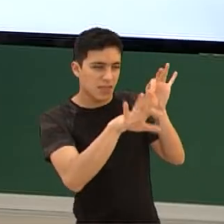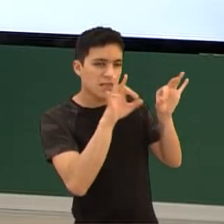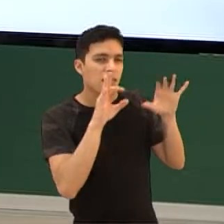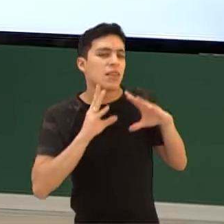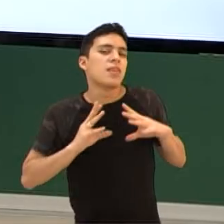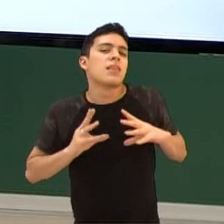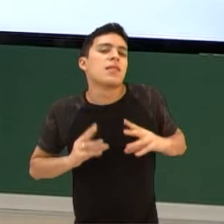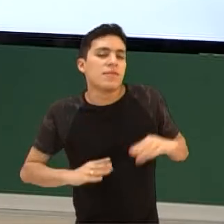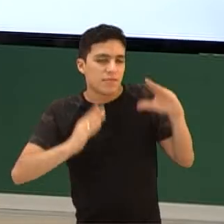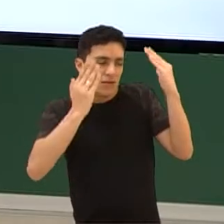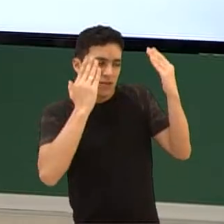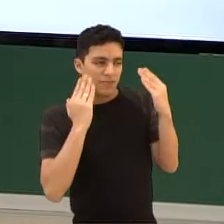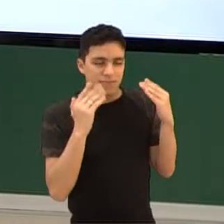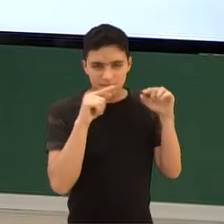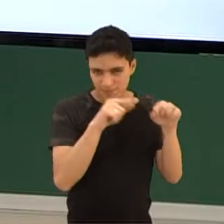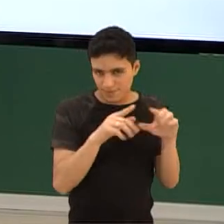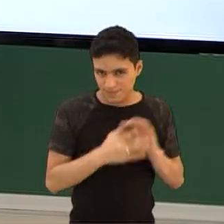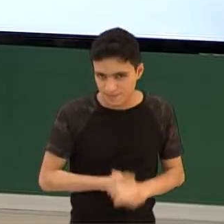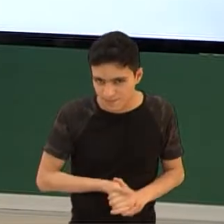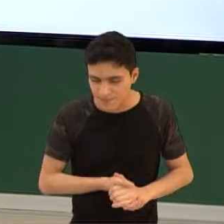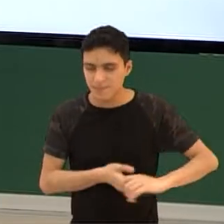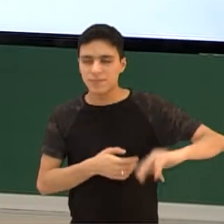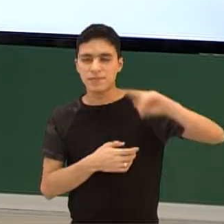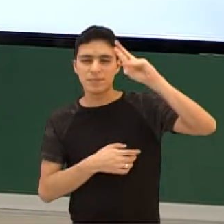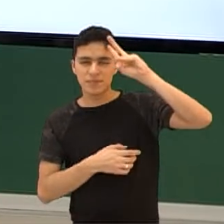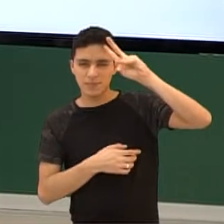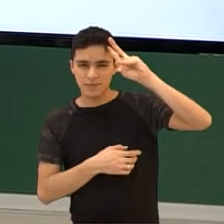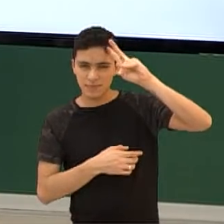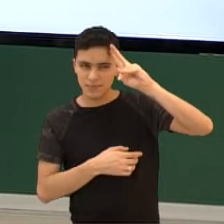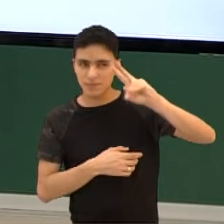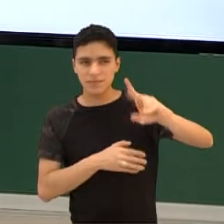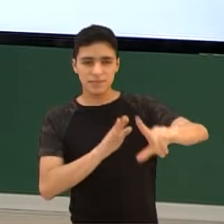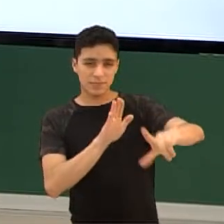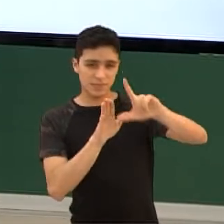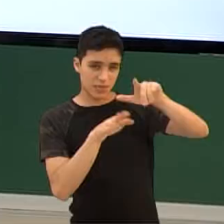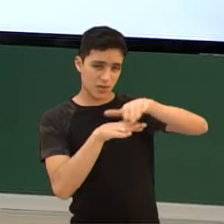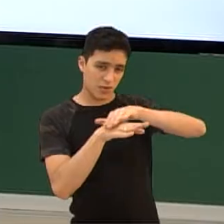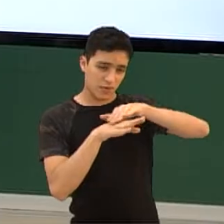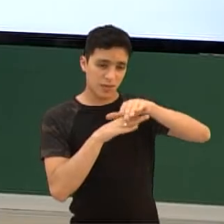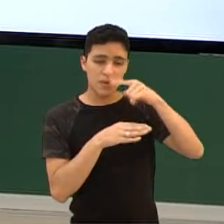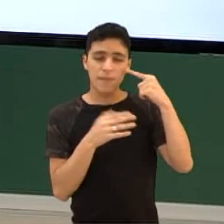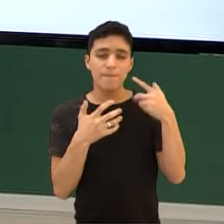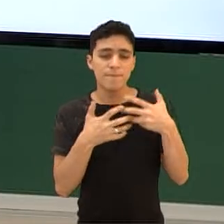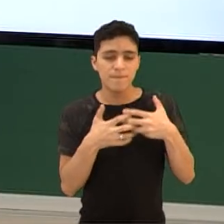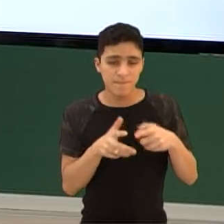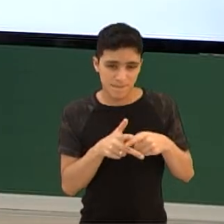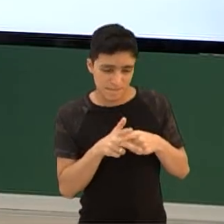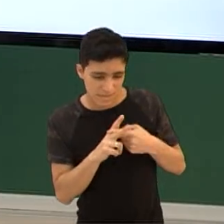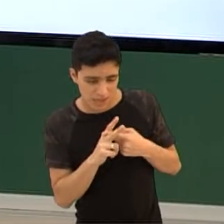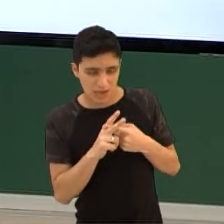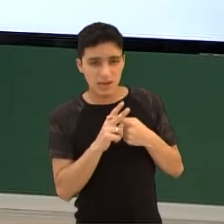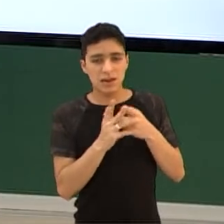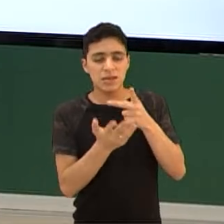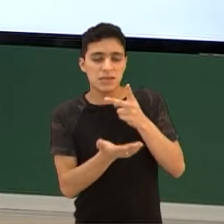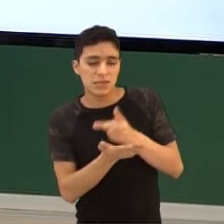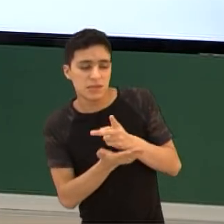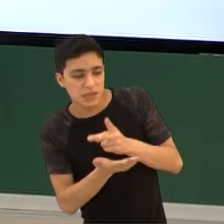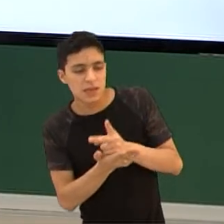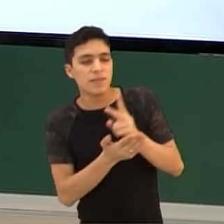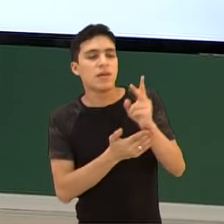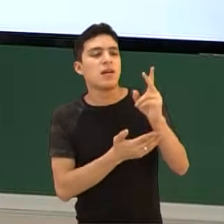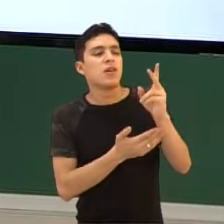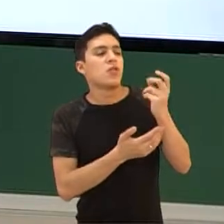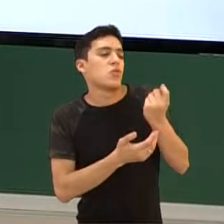e irá fazer uma análise deles, né? Lembre-se que eu conversei com vocês que em mecânica a gente sempre trabalha com as unidades